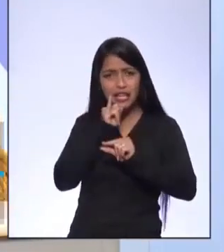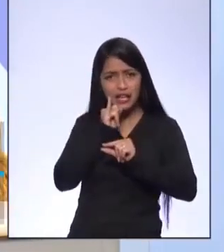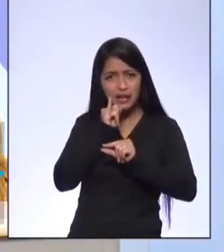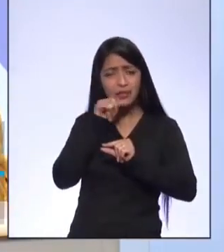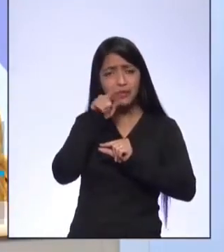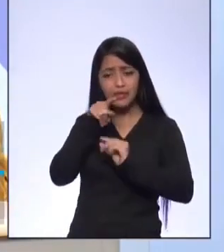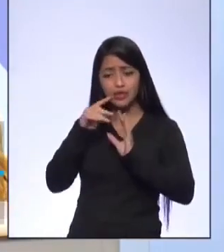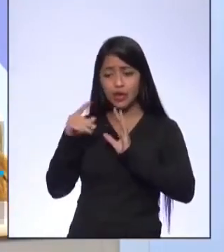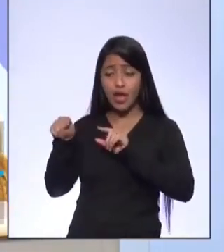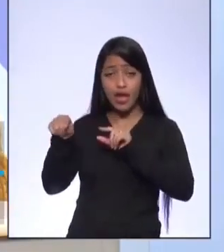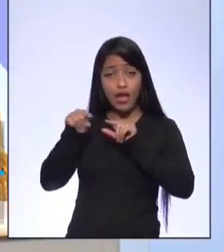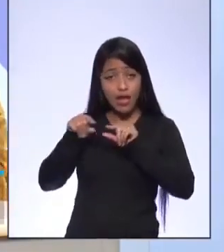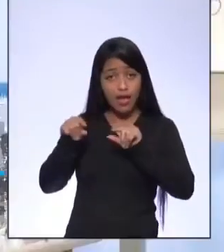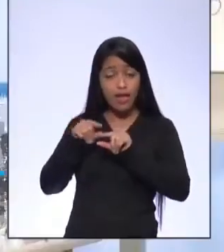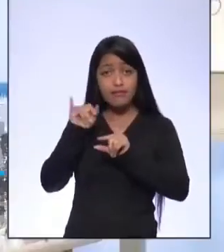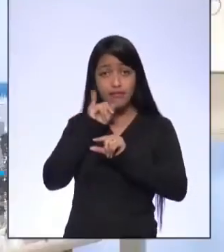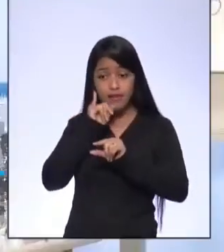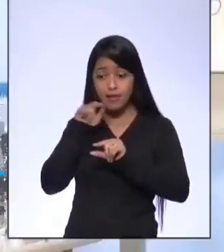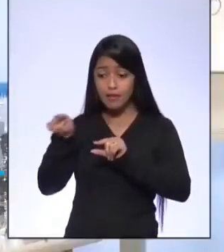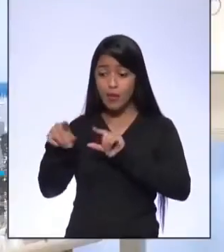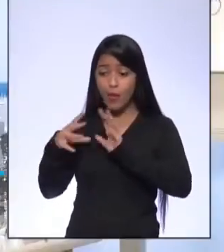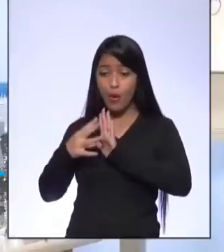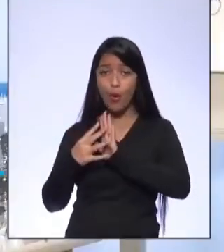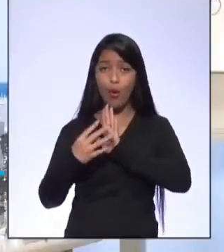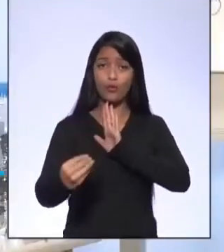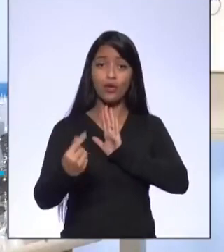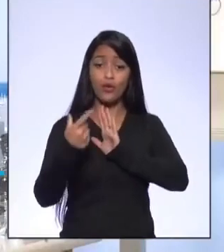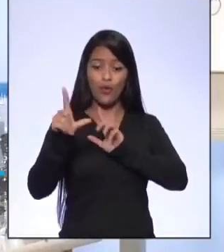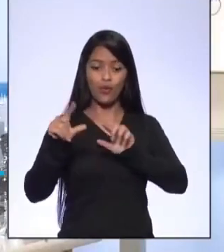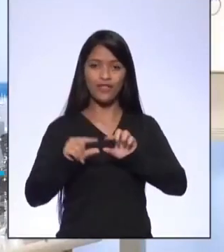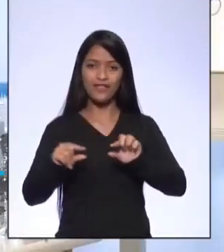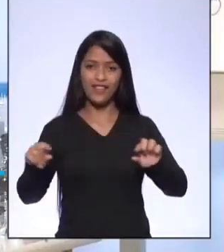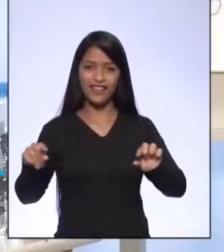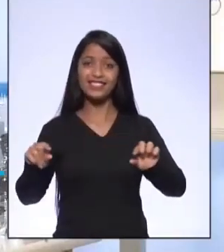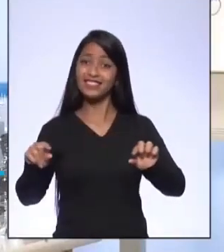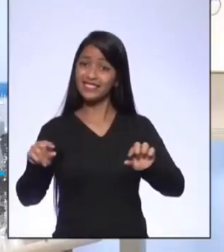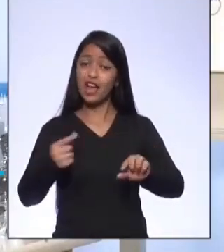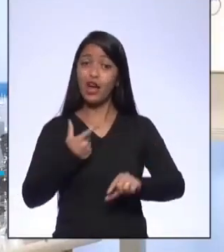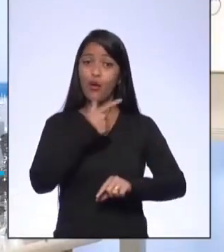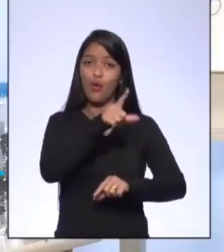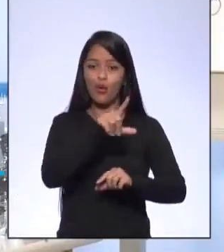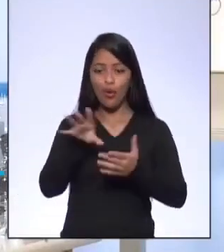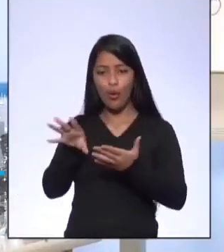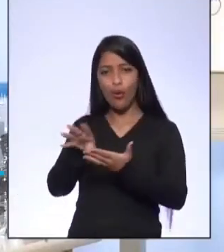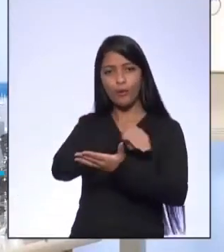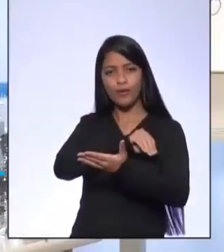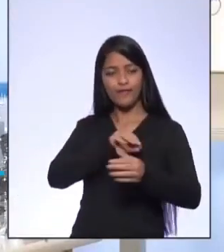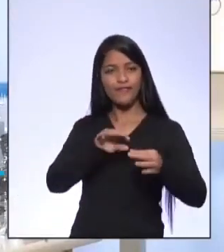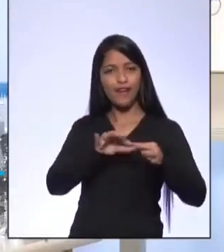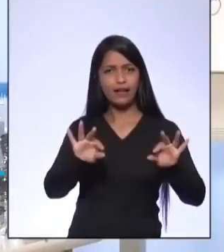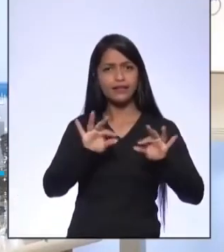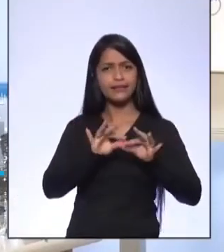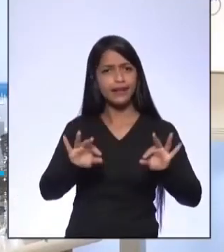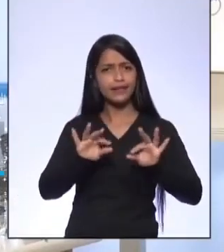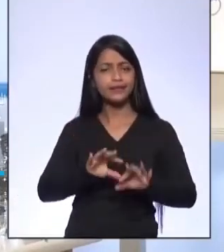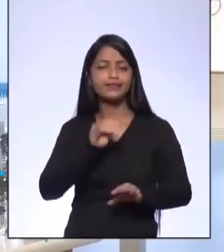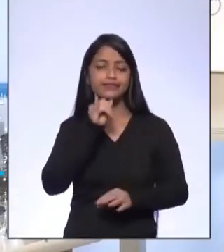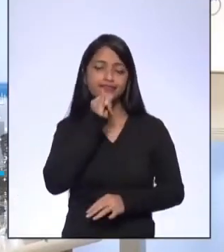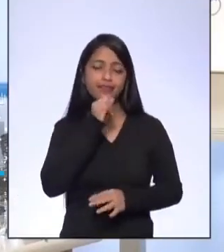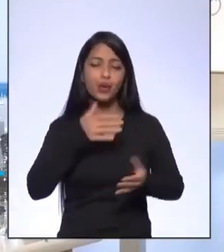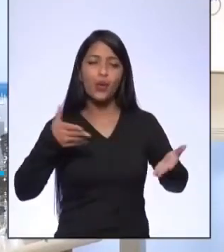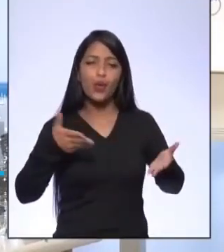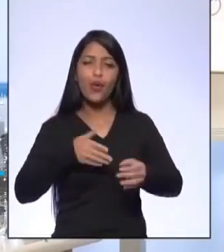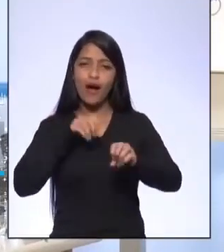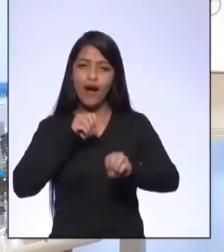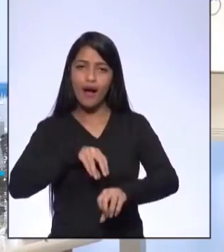a sua frase. Se hoje você escreve uma frase, na próxima aula você escreve 2 e por aí vai. Vai ter uma hora que você vai escrever um